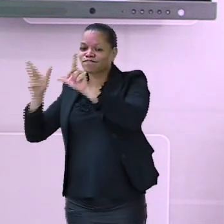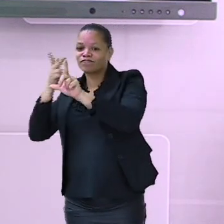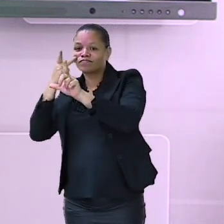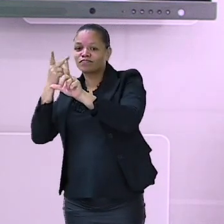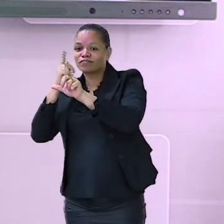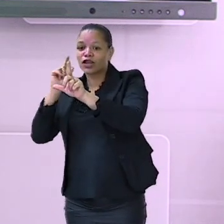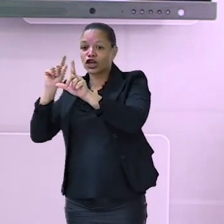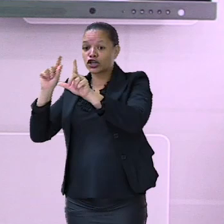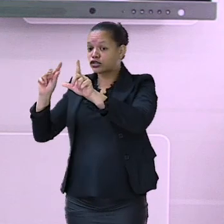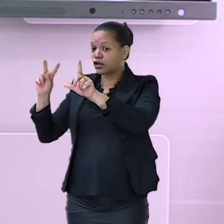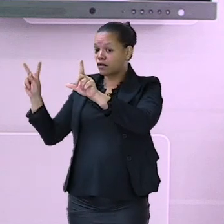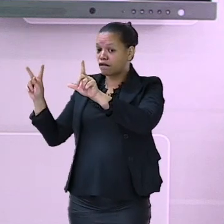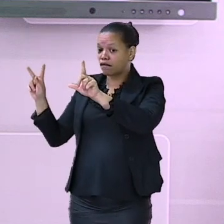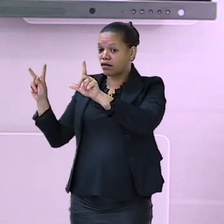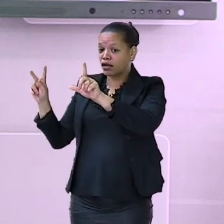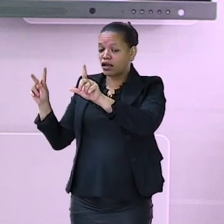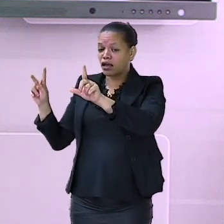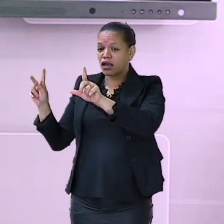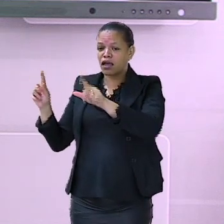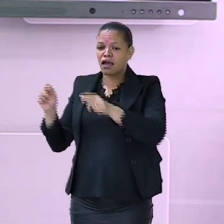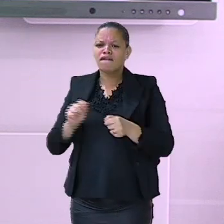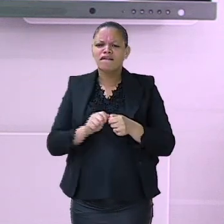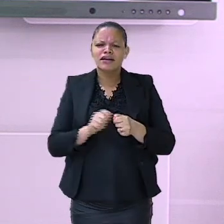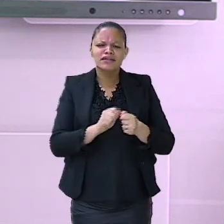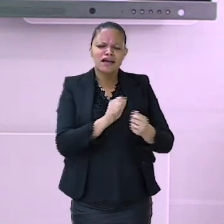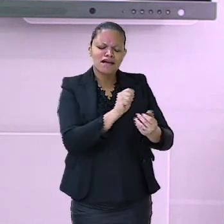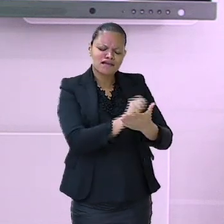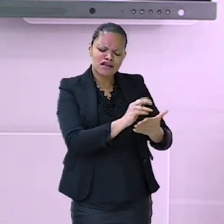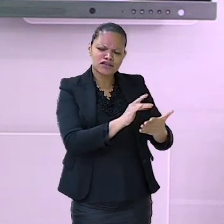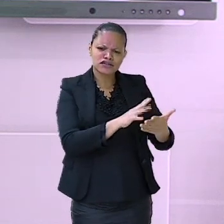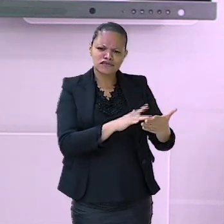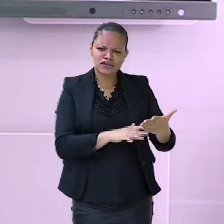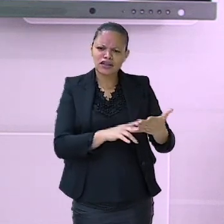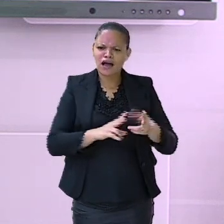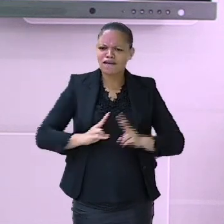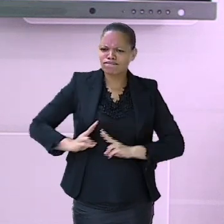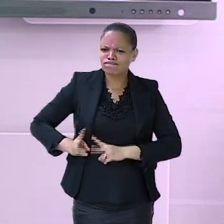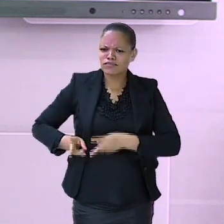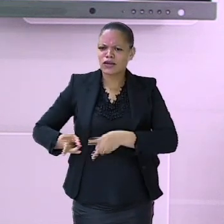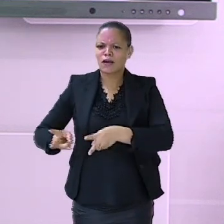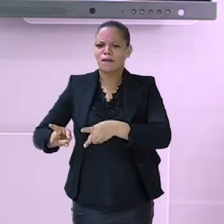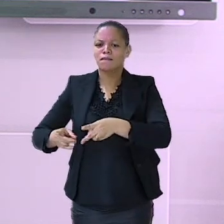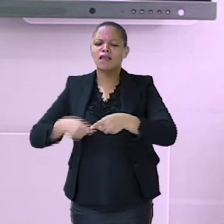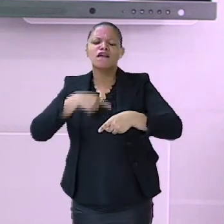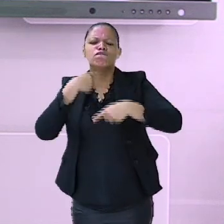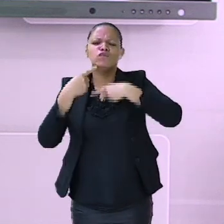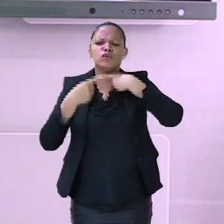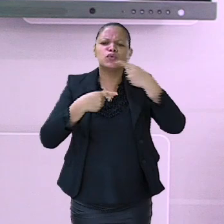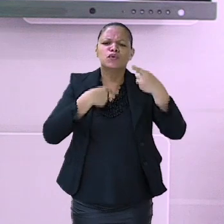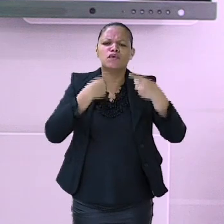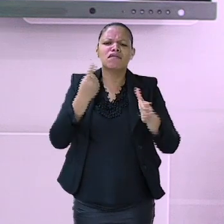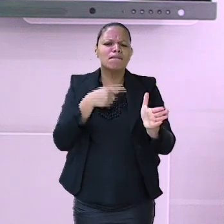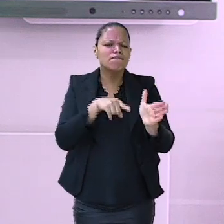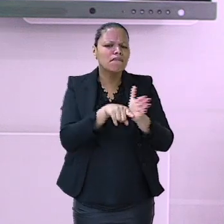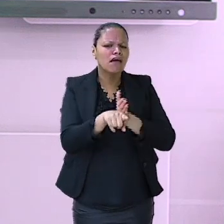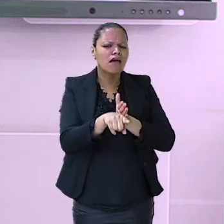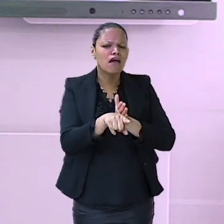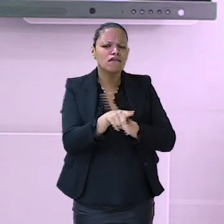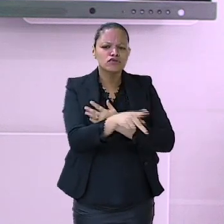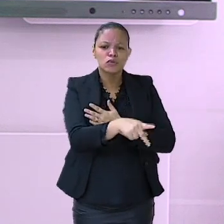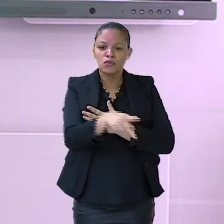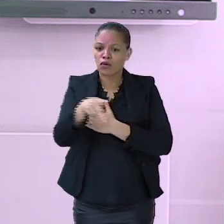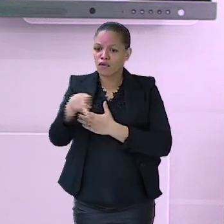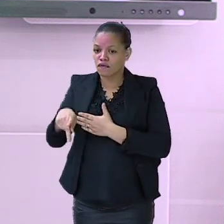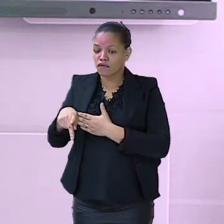e fazer as suas atividades. Esteja sempre em dia. Se você tiver dúvidas, pode pedir a ajuda do seu professor.